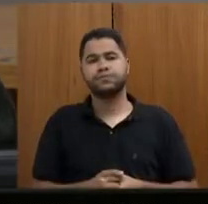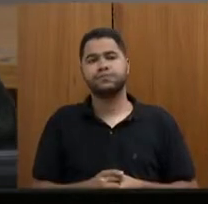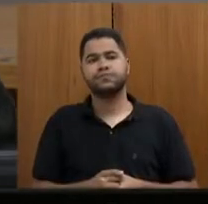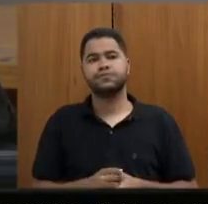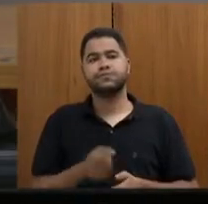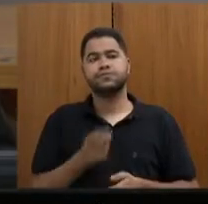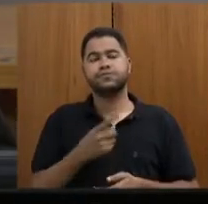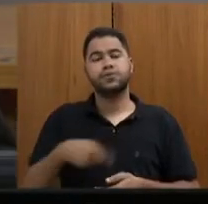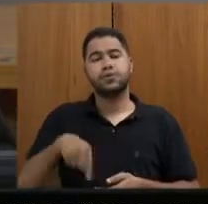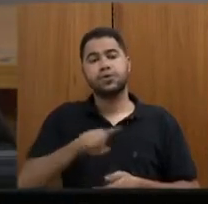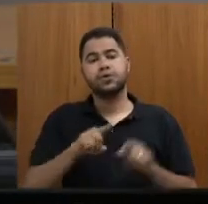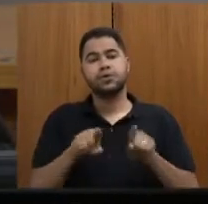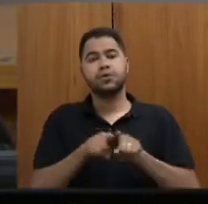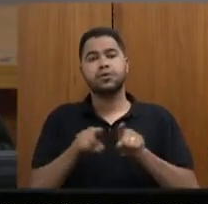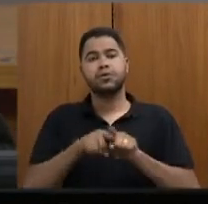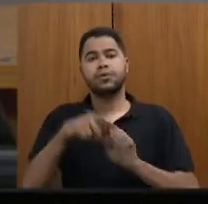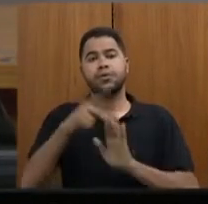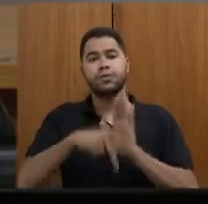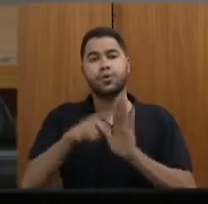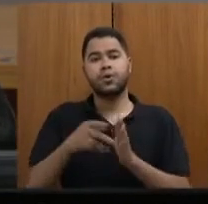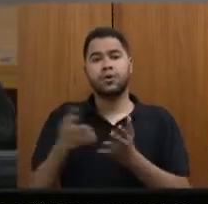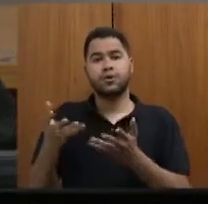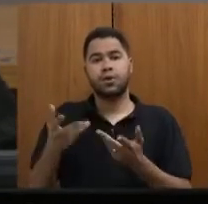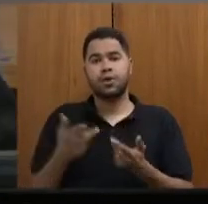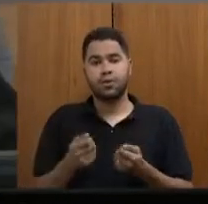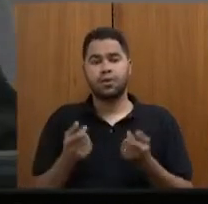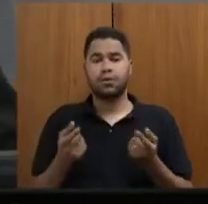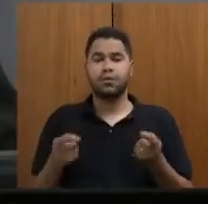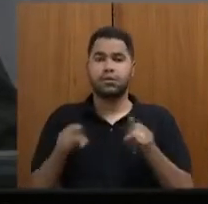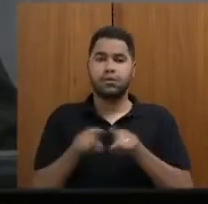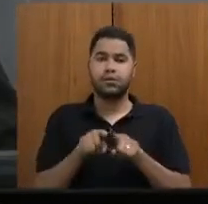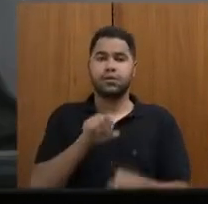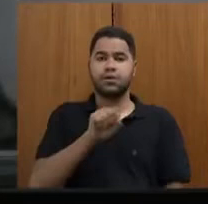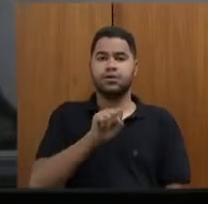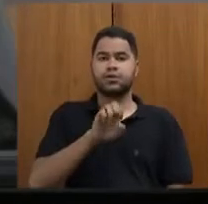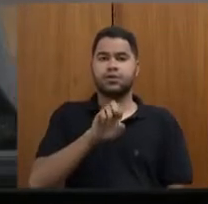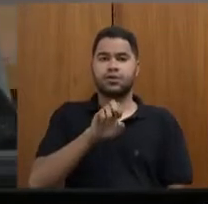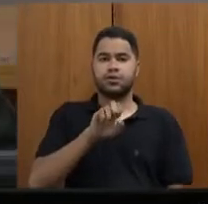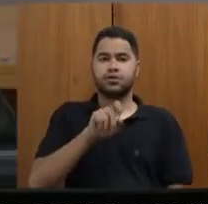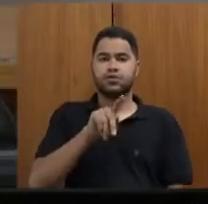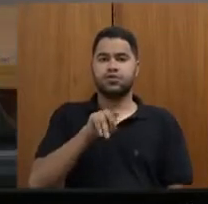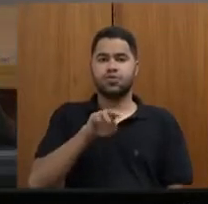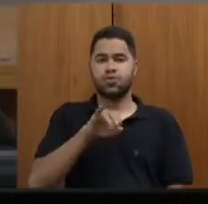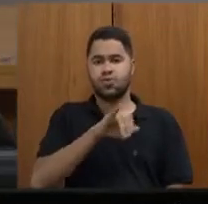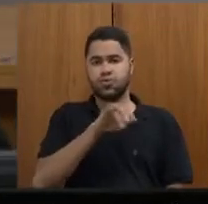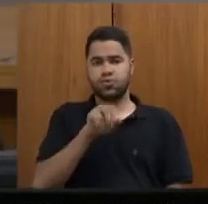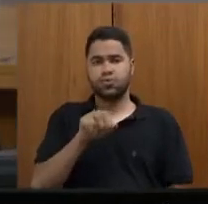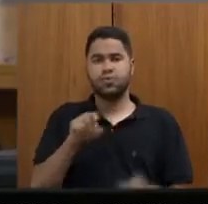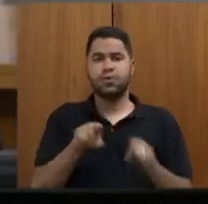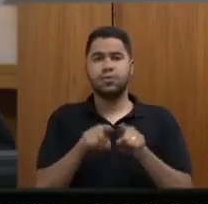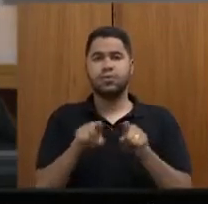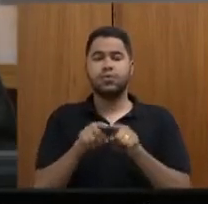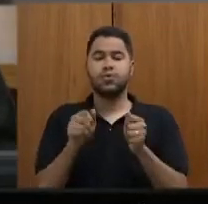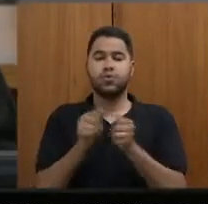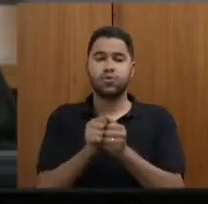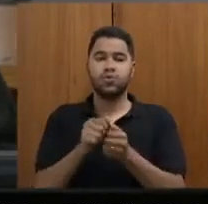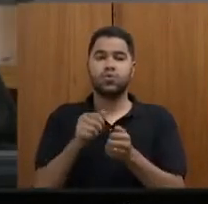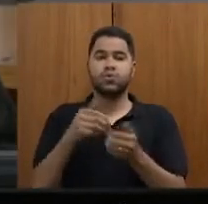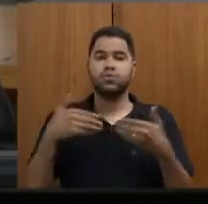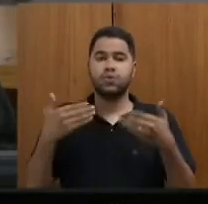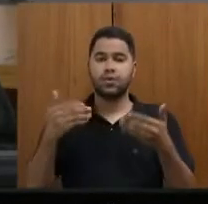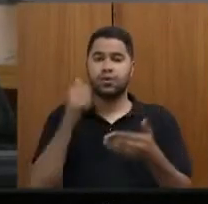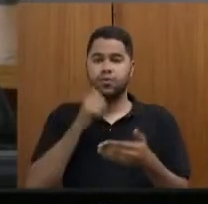Nós também temos um projeto Acolhe, que é uma parceria entre a SEJUSP, o Instituto Avon e o Ministério Público de Minas Gerais, que está em